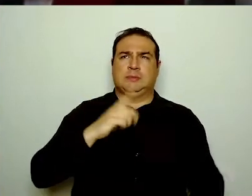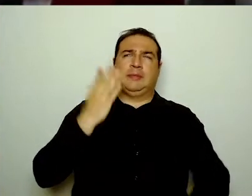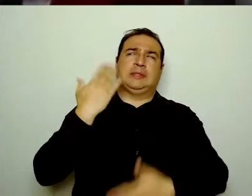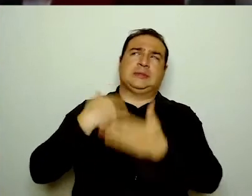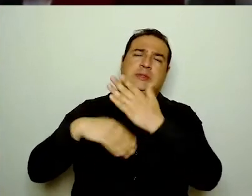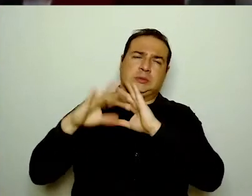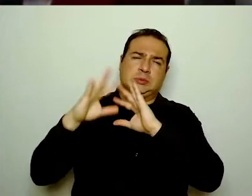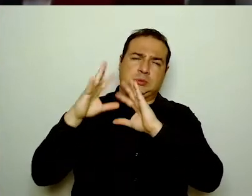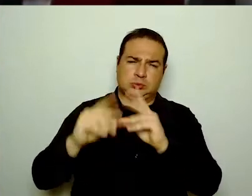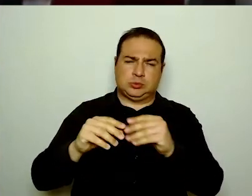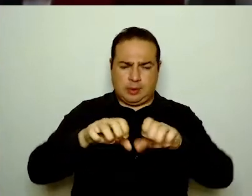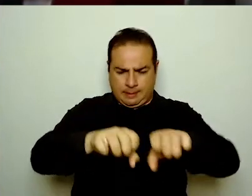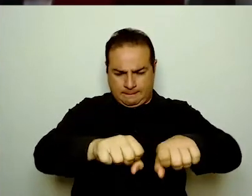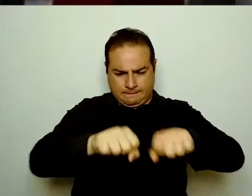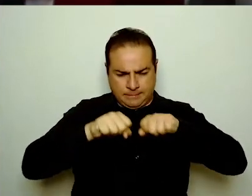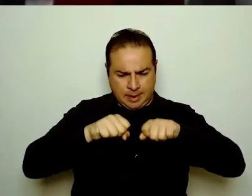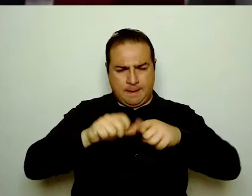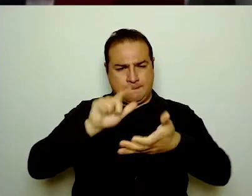eram todos